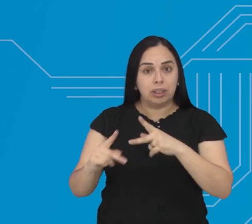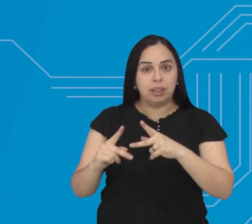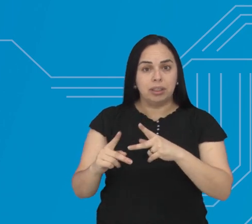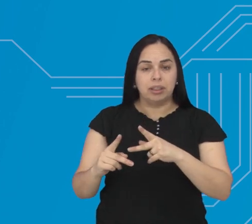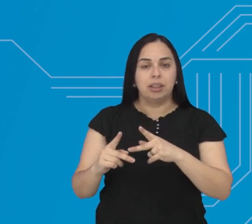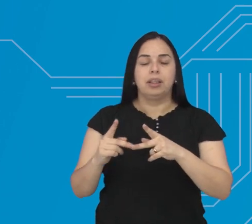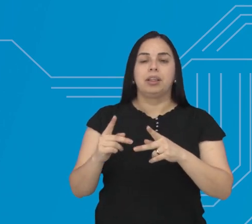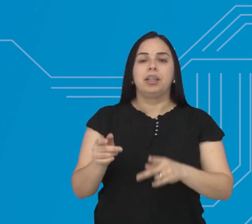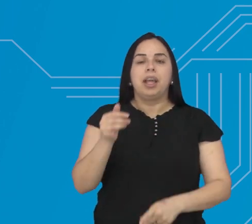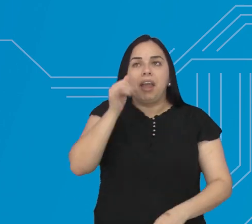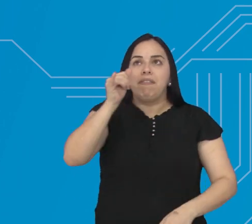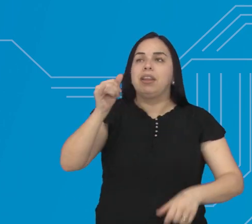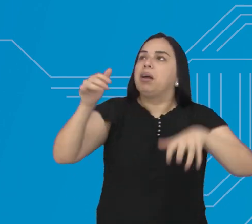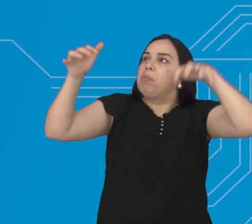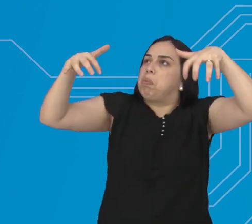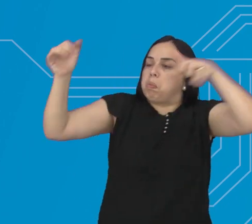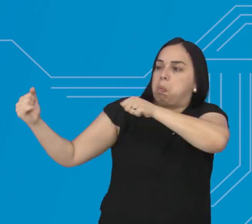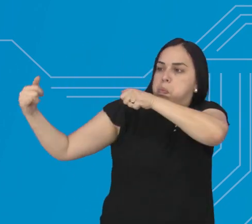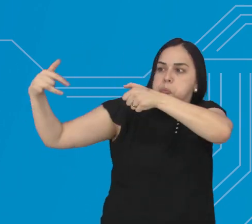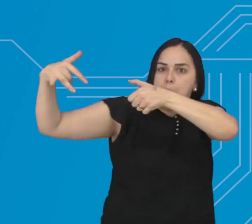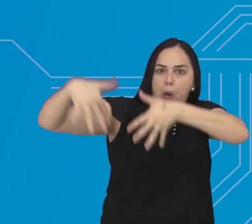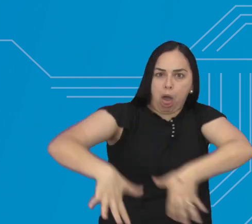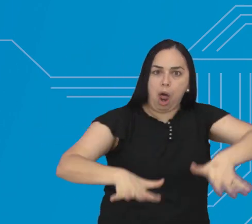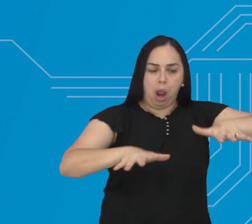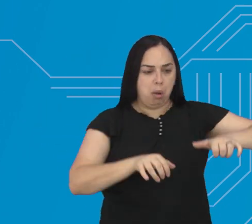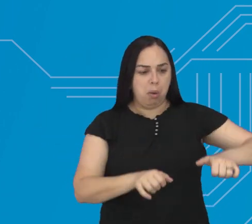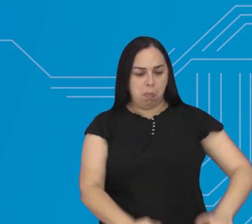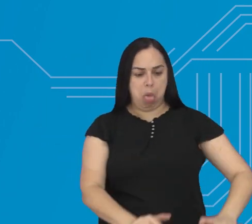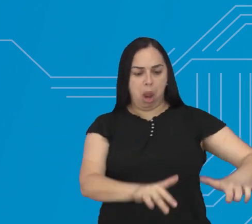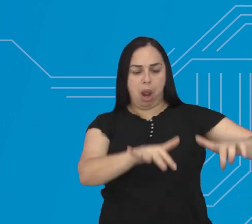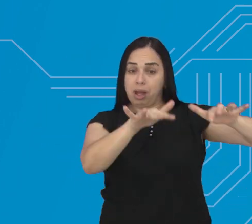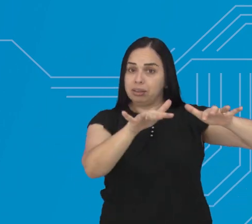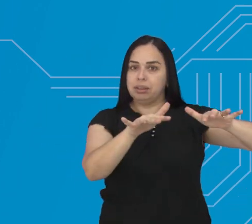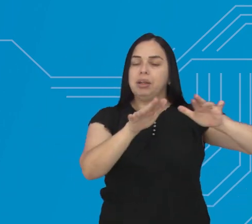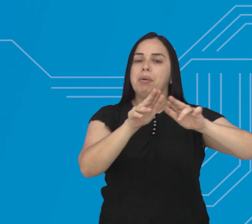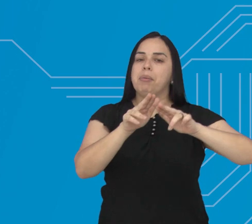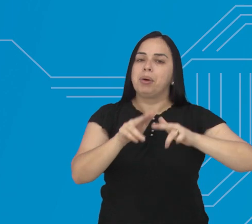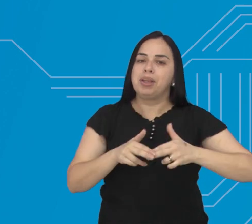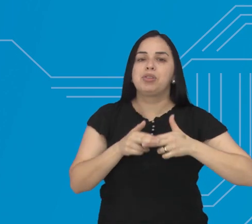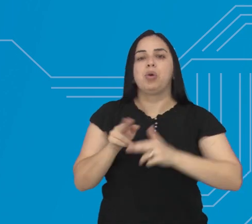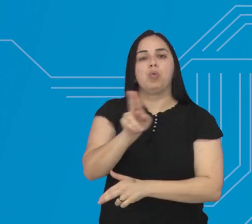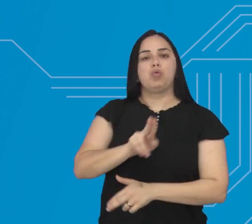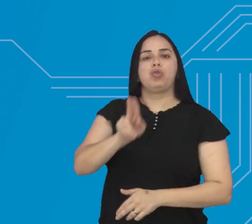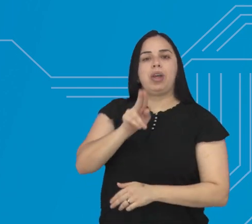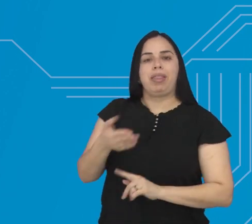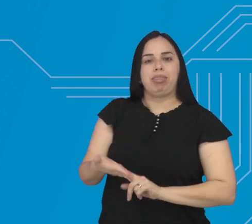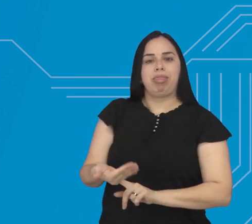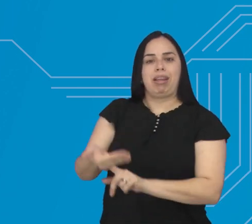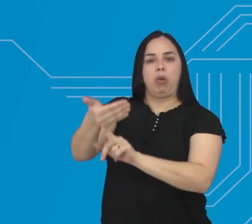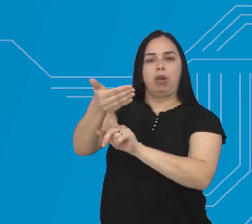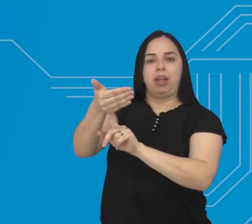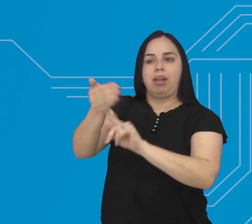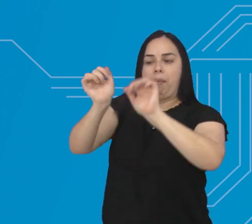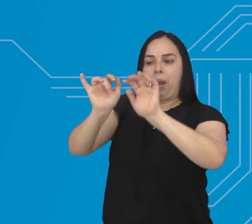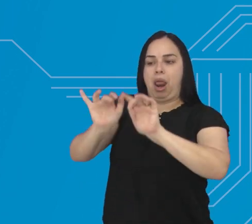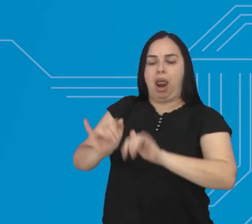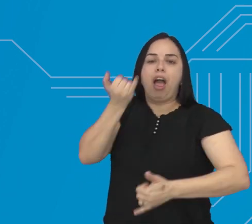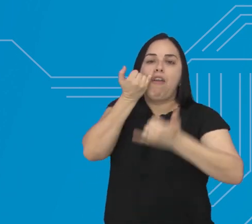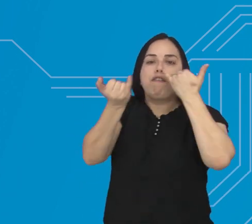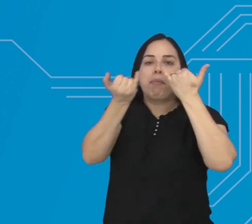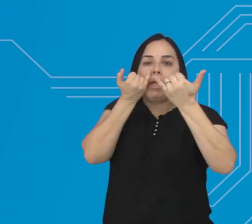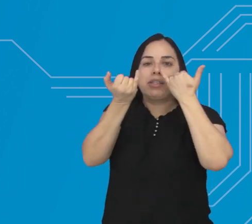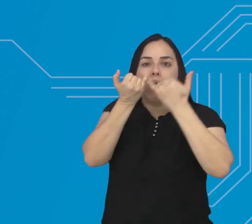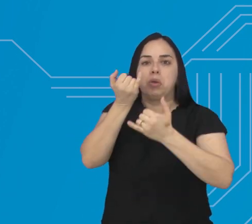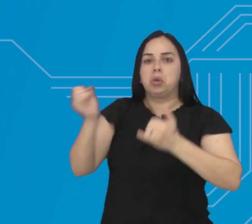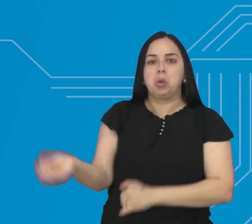programa de prevenção de desastres. A ideia é usar a tecnologia para criar um banco de dados que possa oferecer